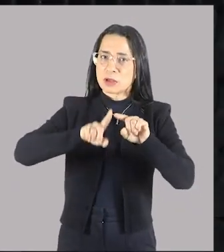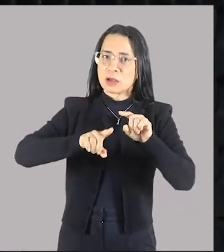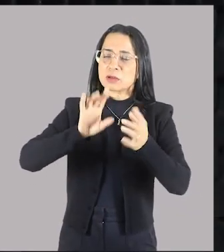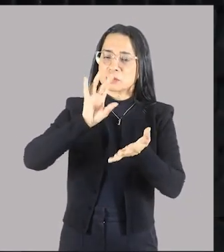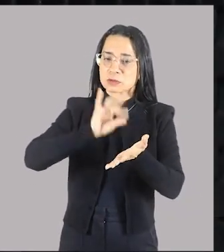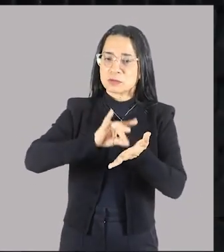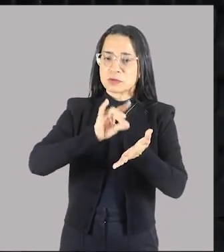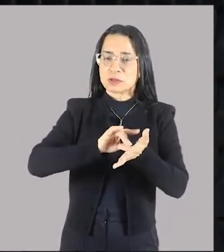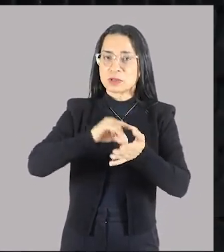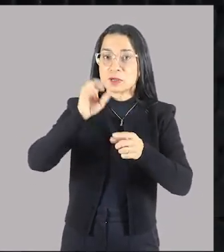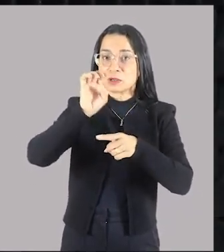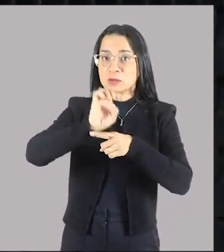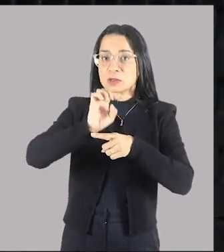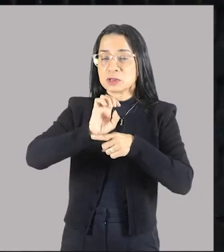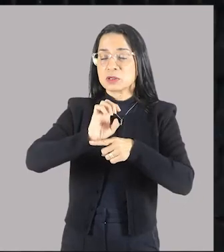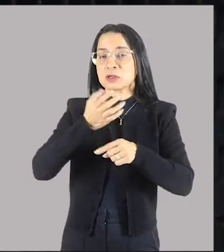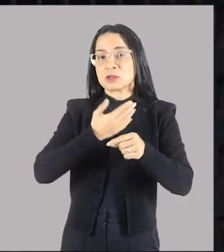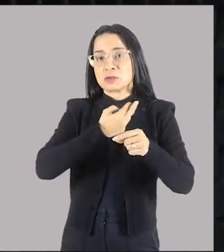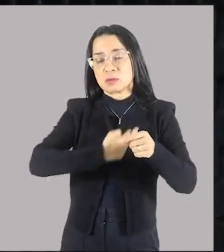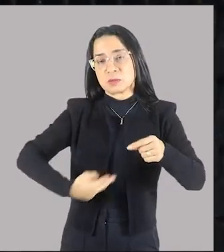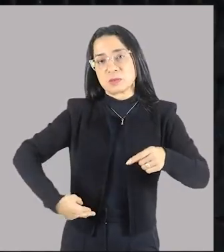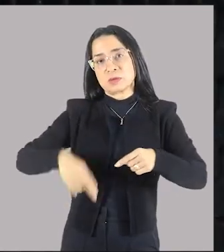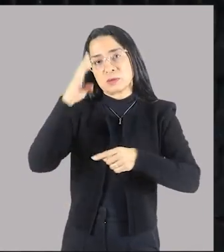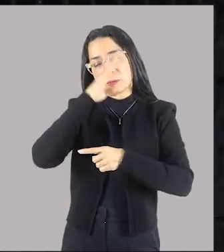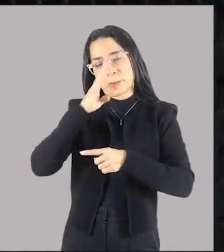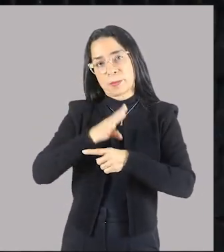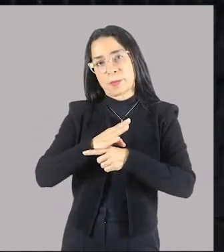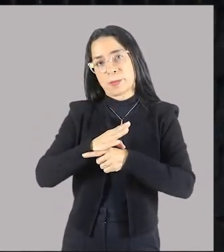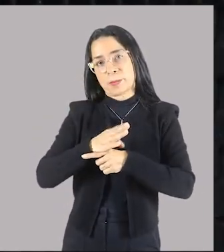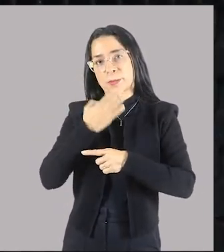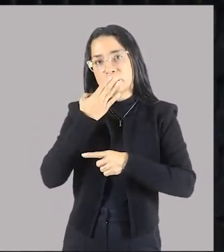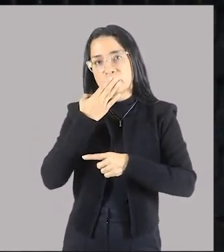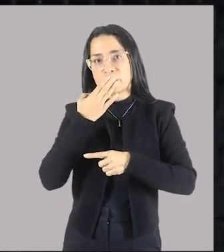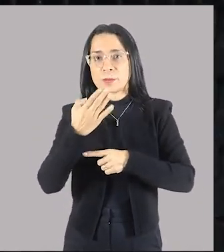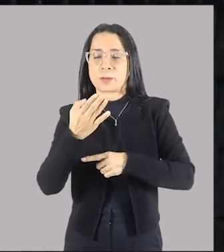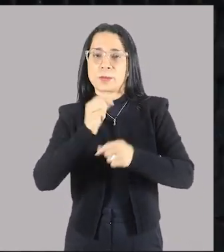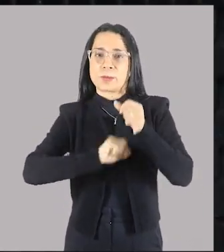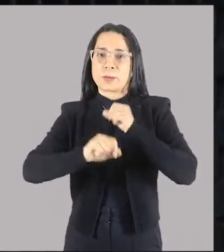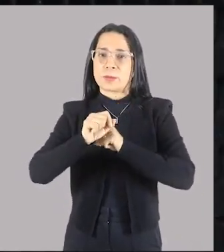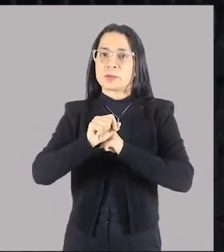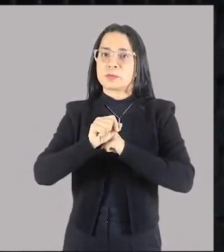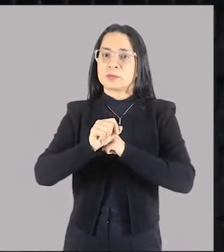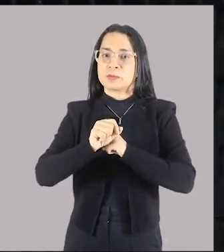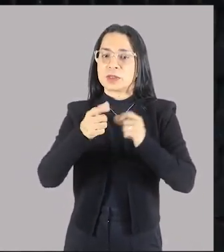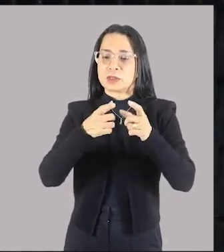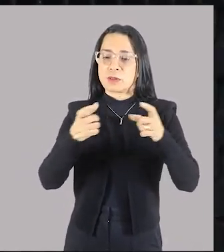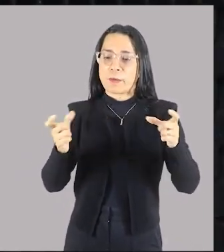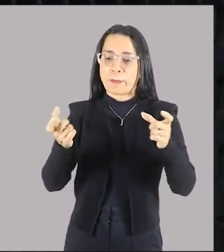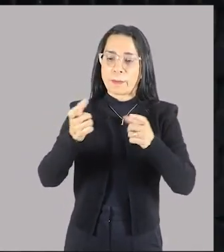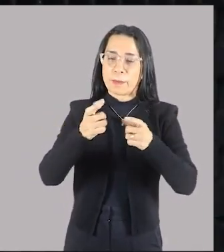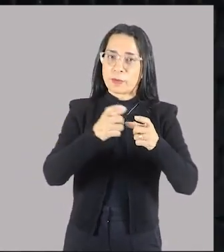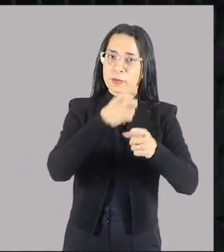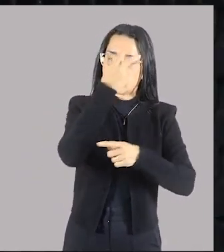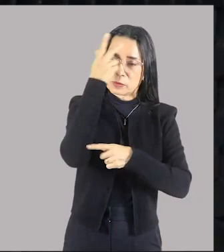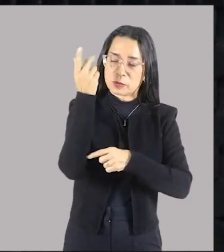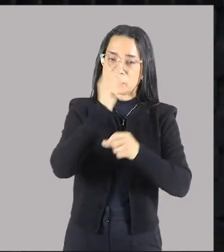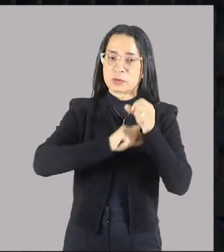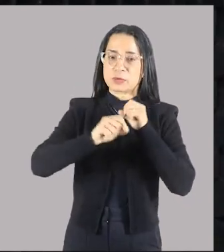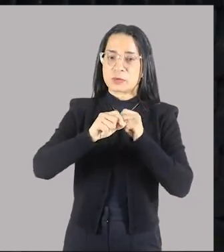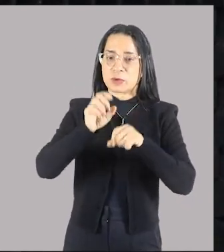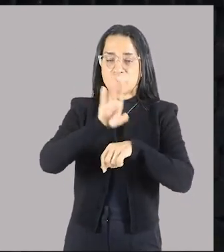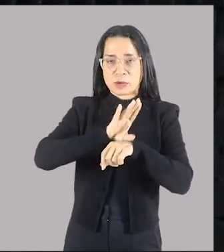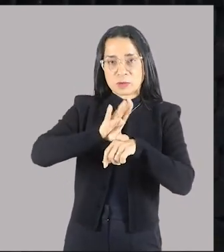às necessidades das minorias, né? Daí a ideia, é uma Constituição cidadã que ela vem para